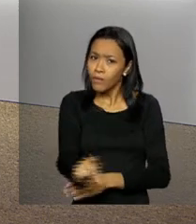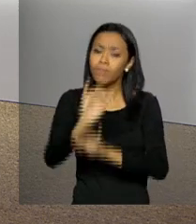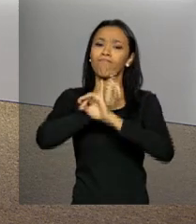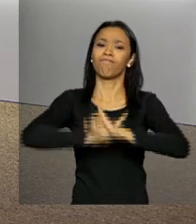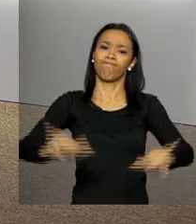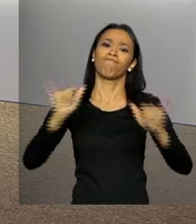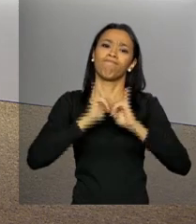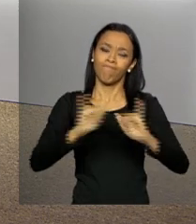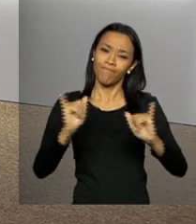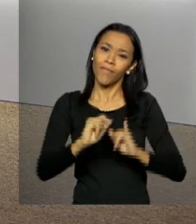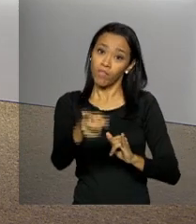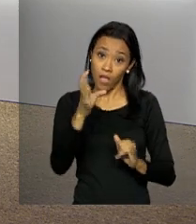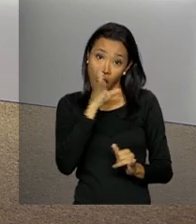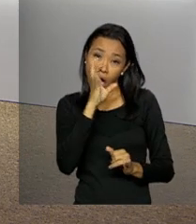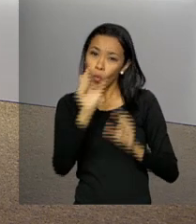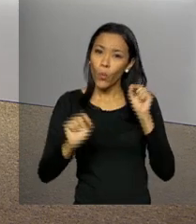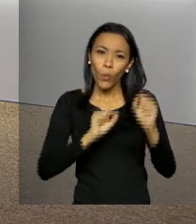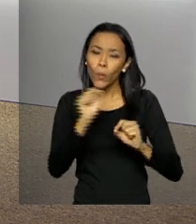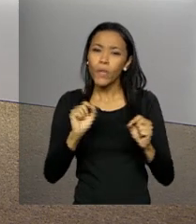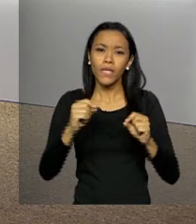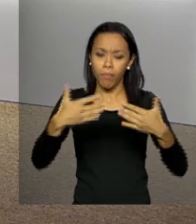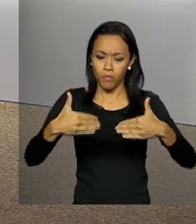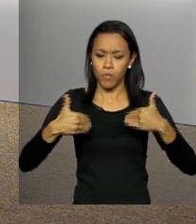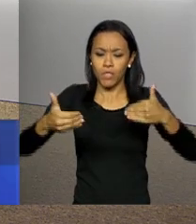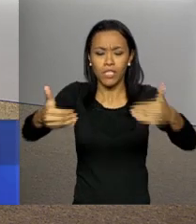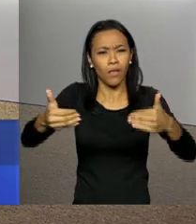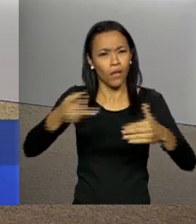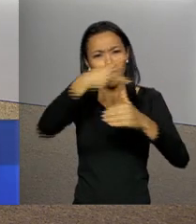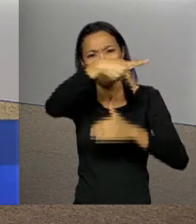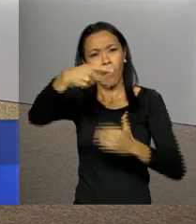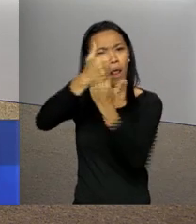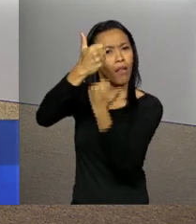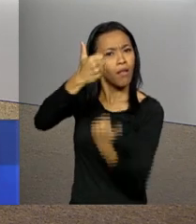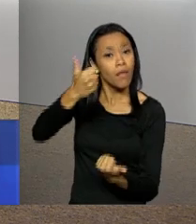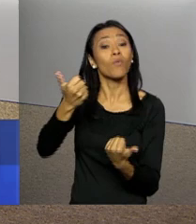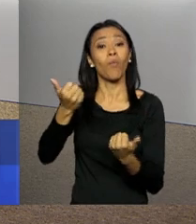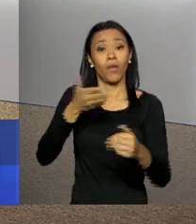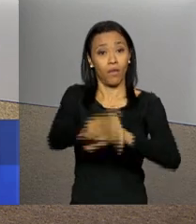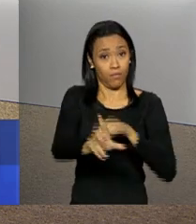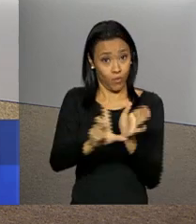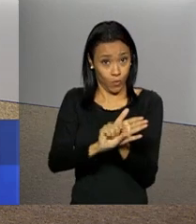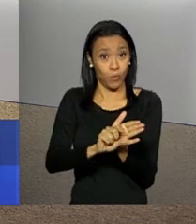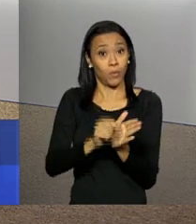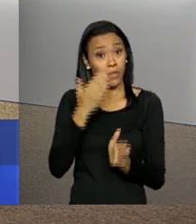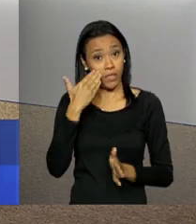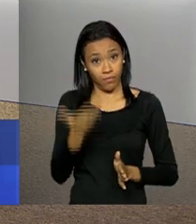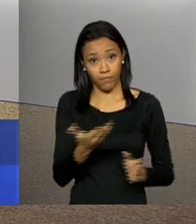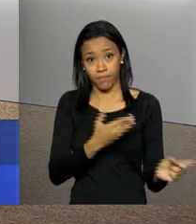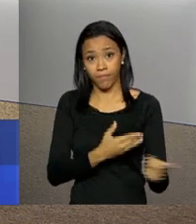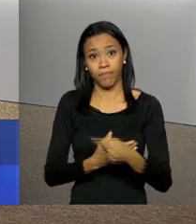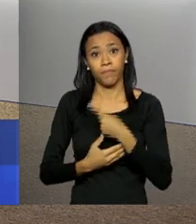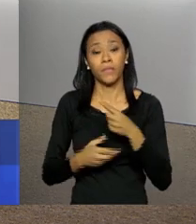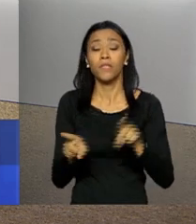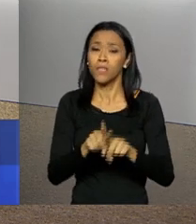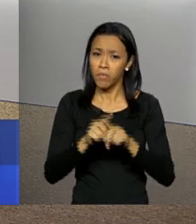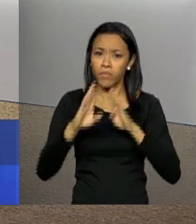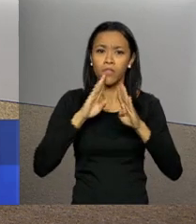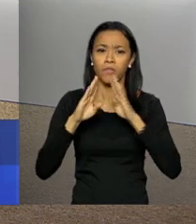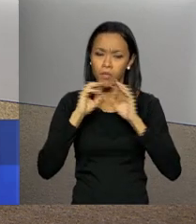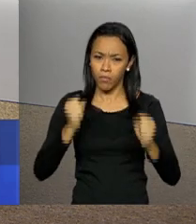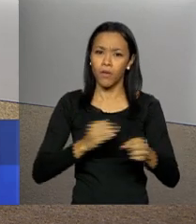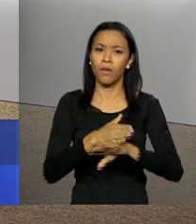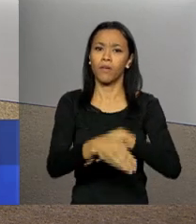informações acompanha as novidades do executivo Federal também nas nossas redes sociais twitter.com TVN